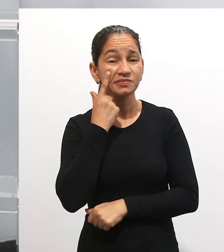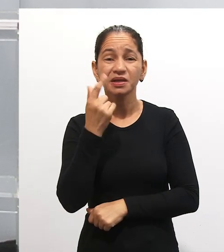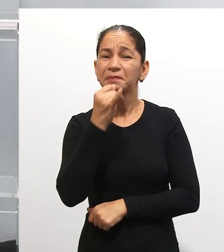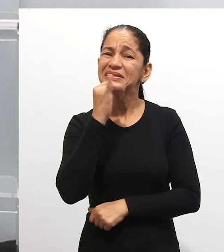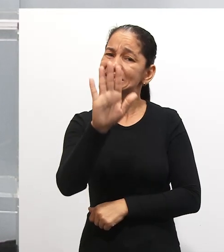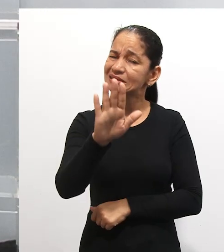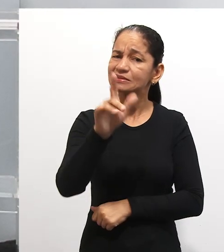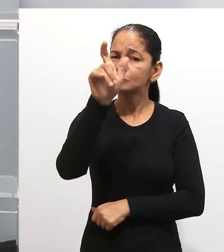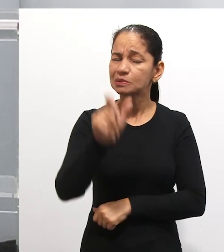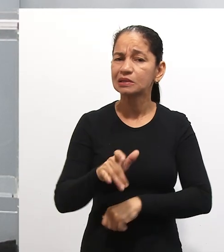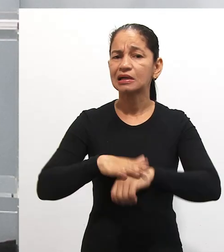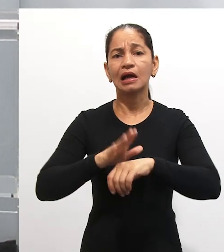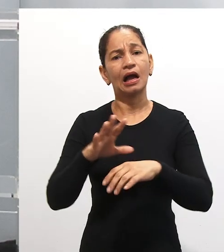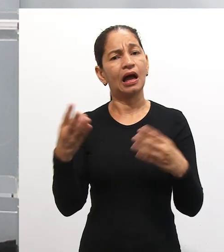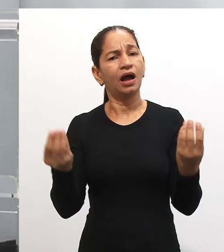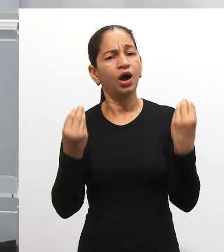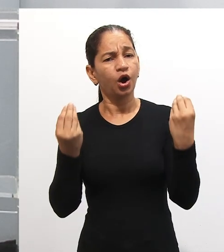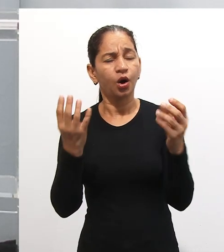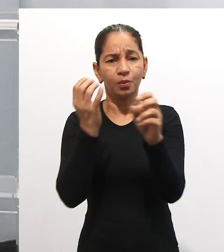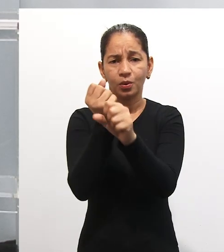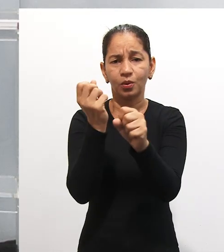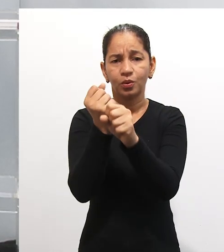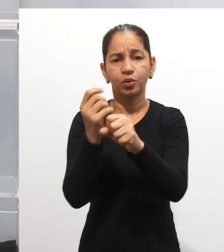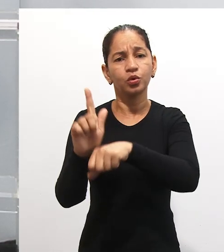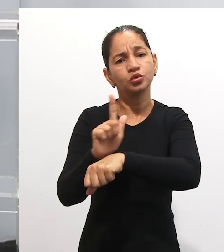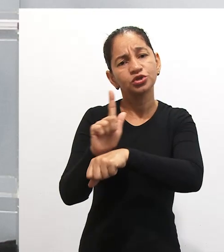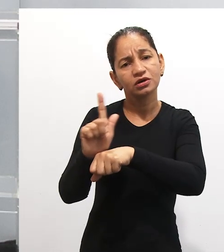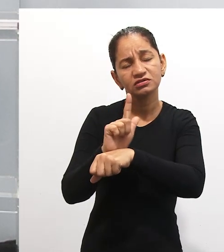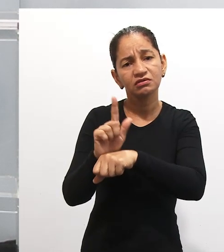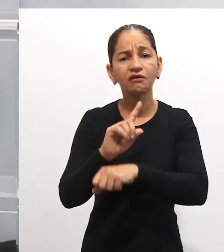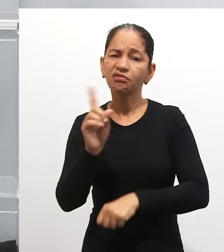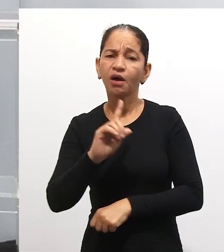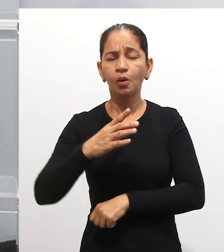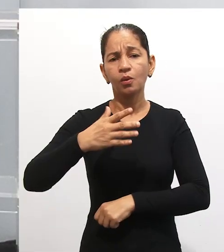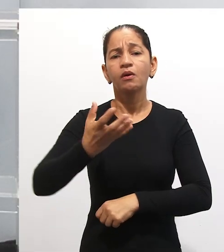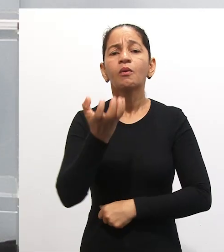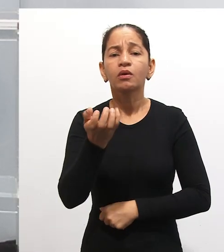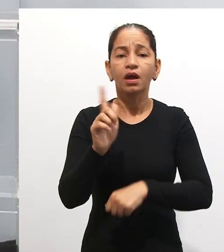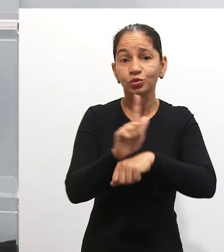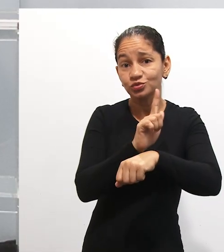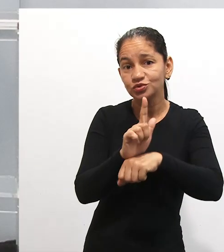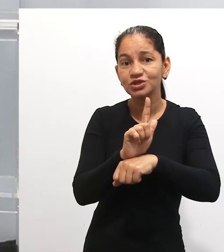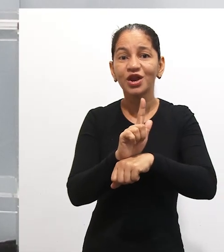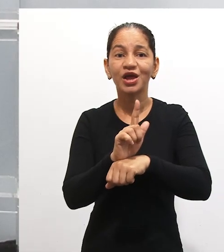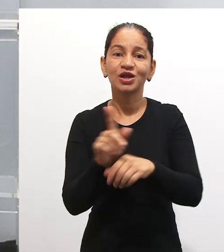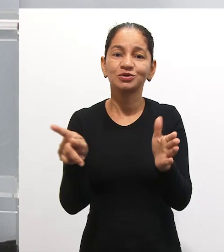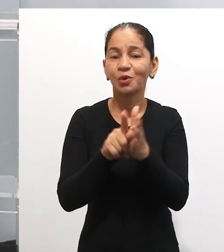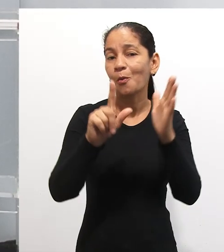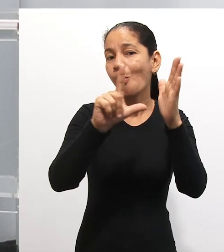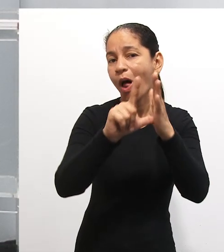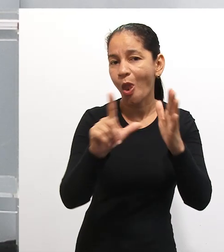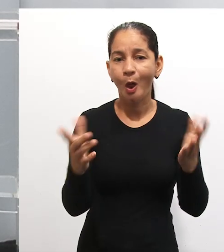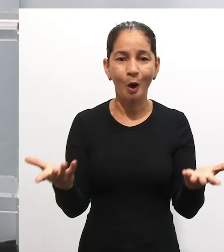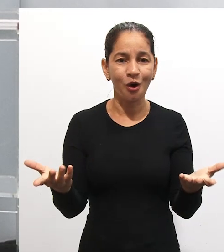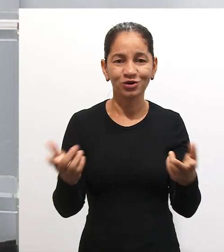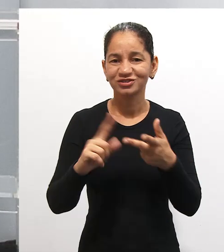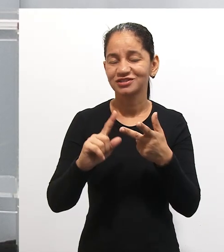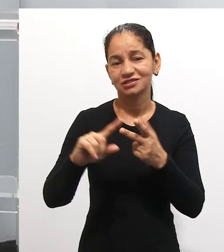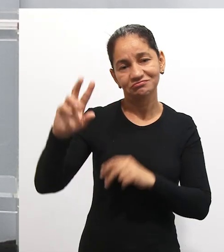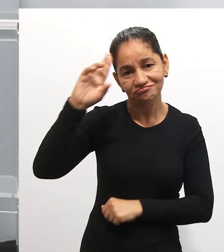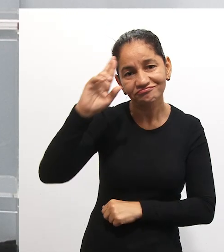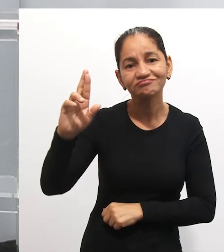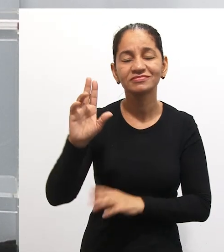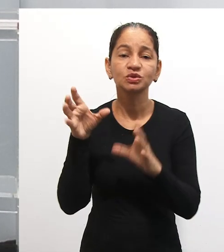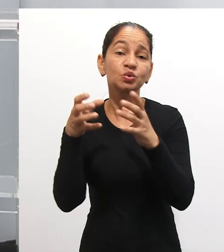como, poxa, eu não vou ser contador gerencial, eu vou ser um gestor na área comercial, tudo bem. Mas é bacana você ter